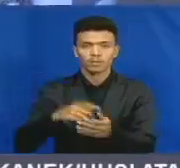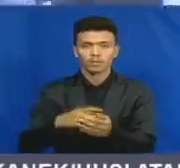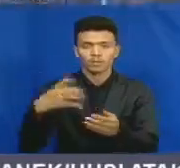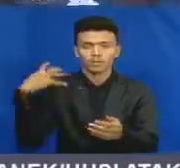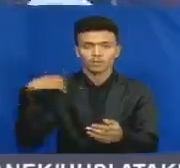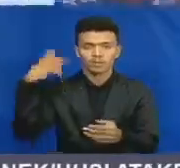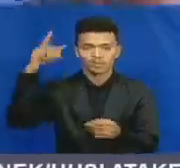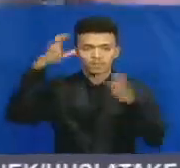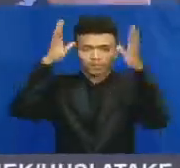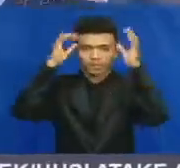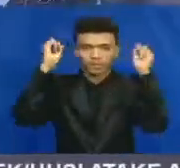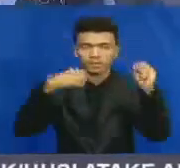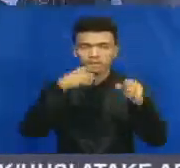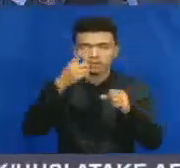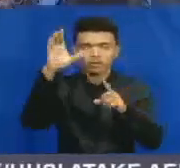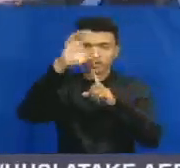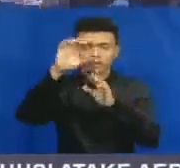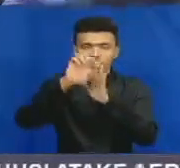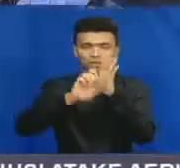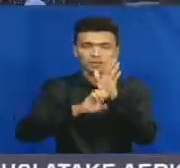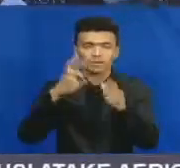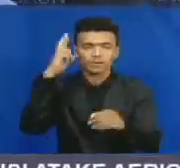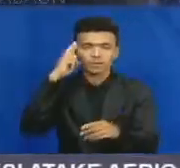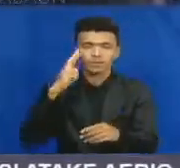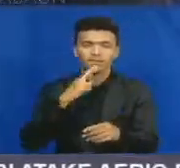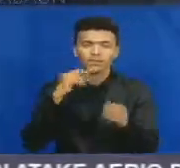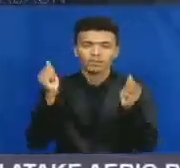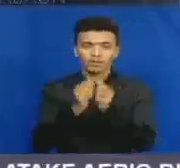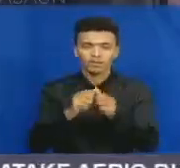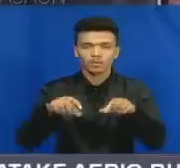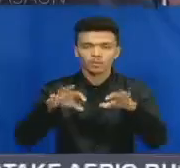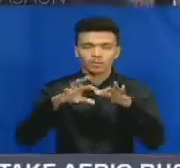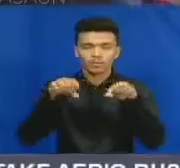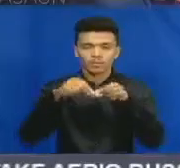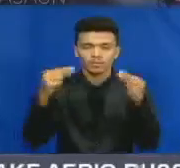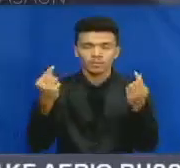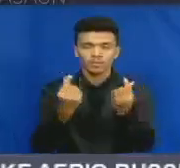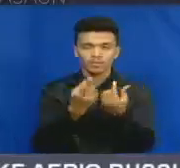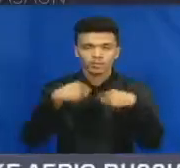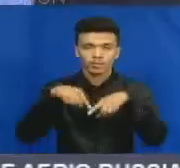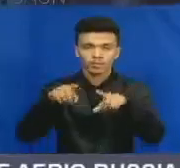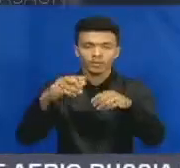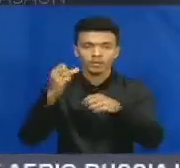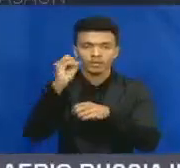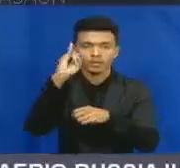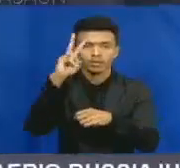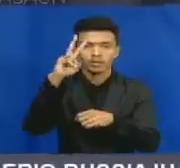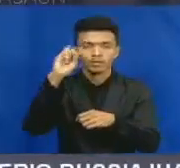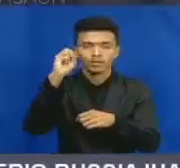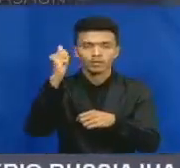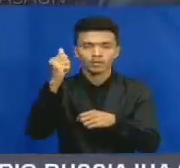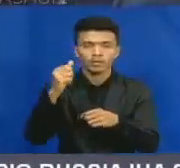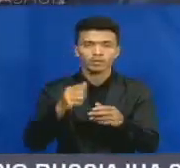presidencial Sitakata, chefe de Estado José Ramos Horta, a equipa desloca na Suíça, tuir convite na BIA.